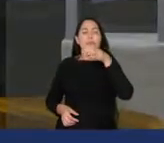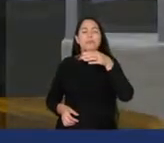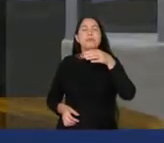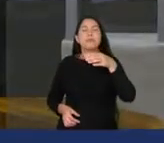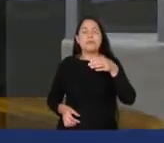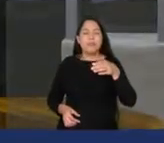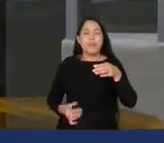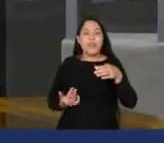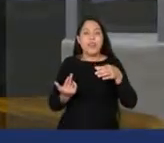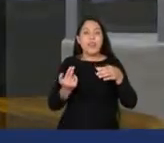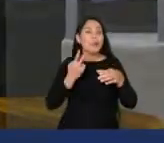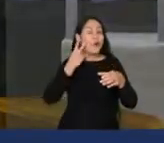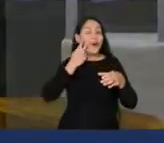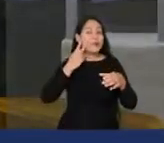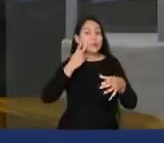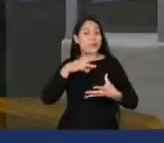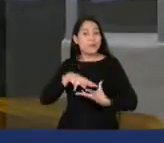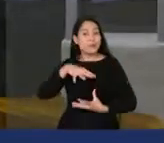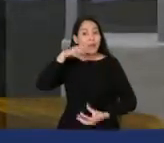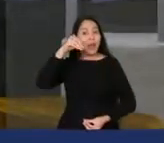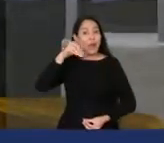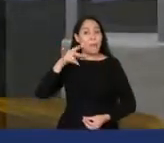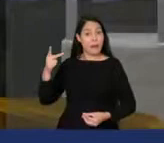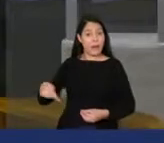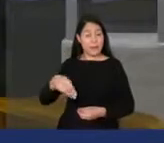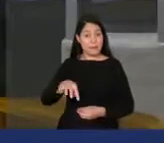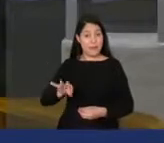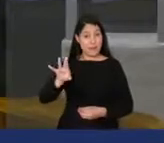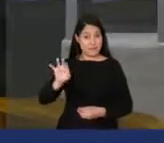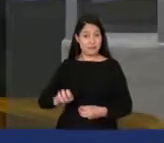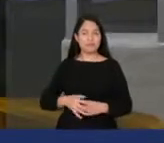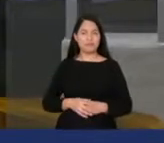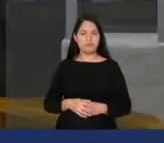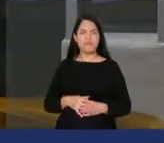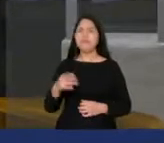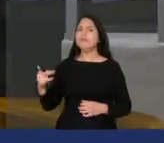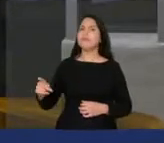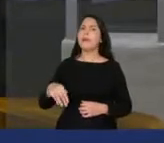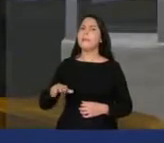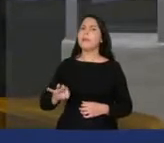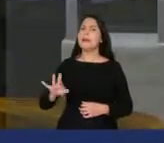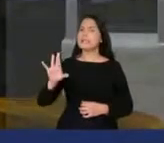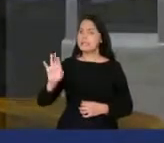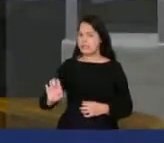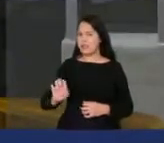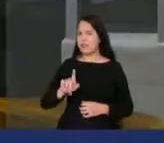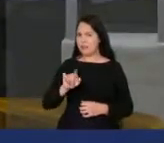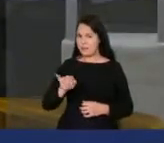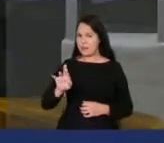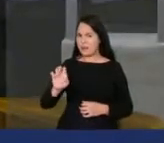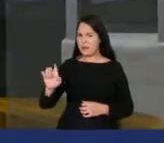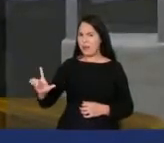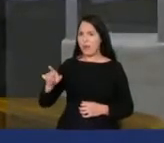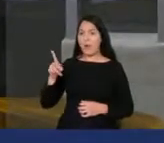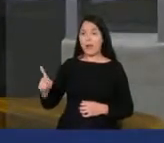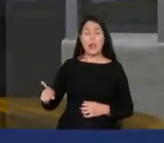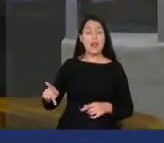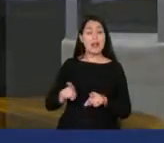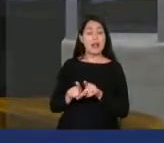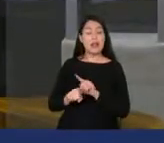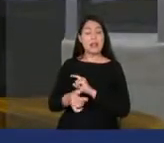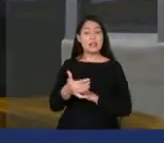Mestre Gabriel, nascido em fevereiro de 22, portanto, também comemoramos o seu centenário neste